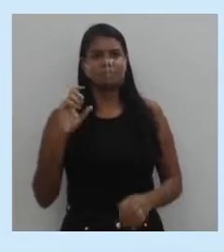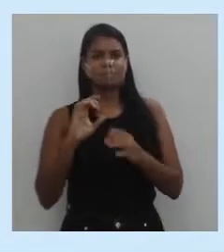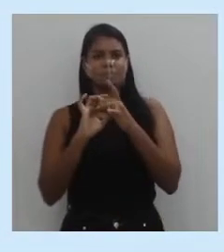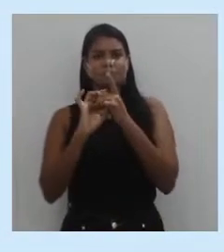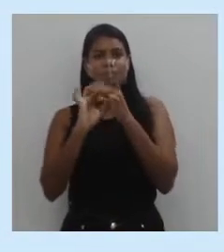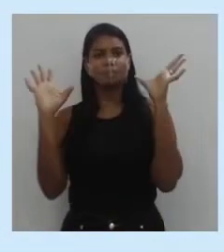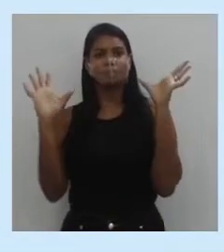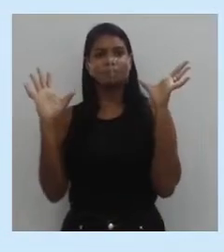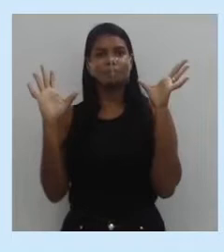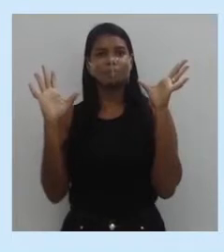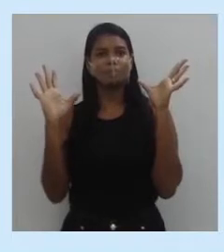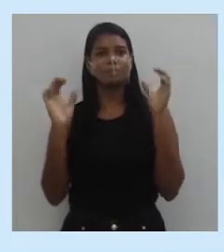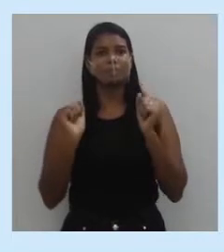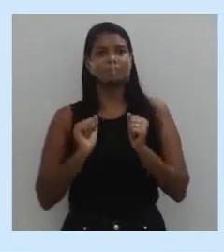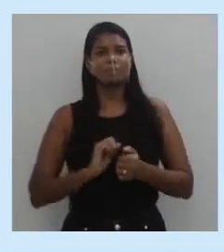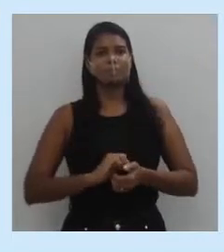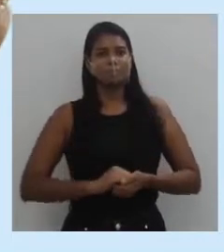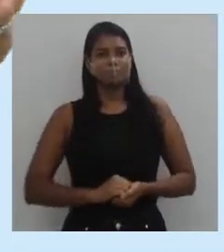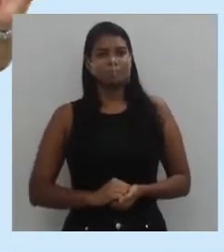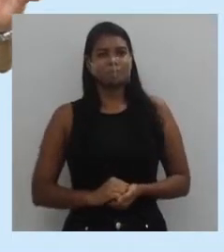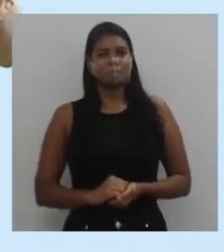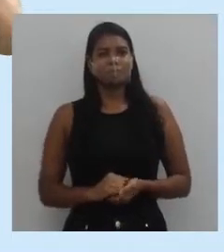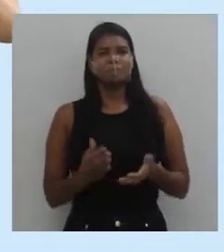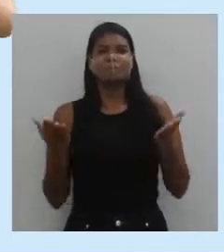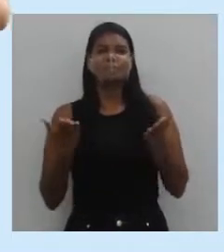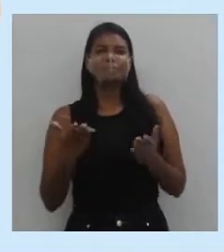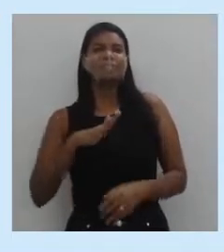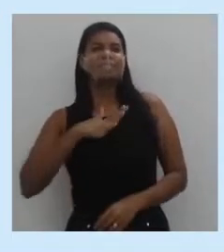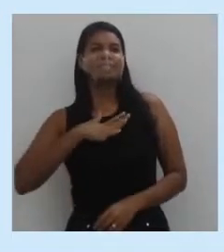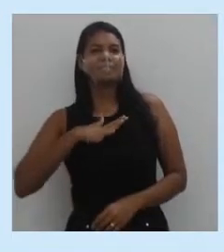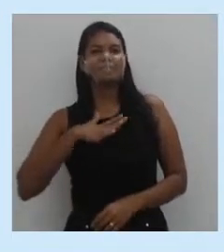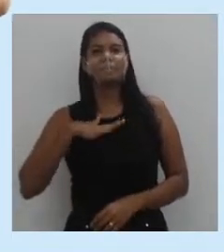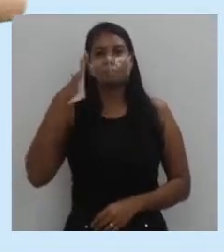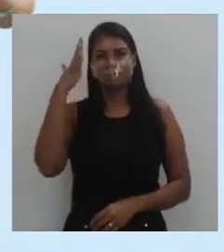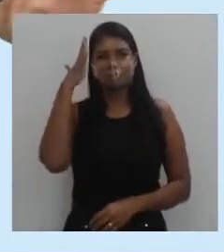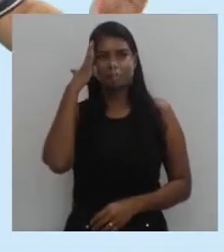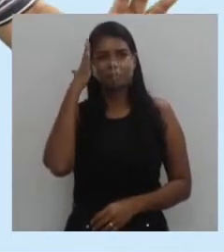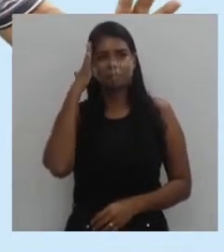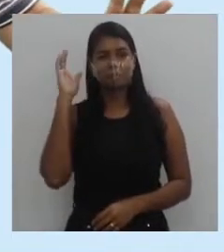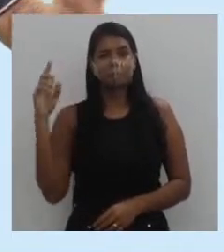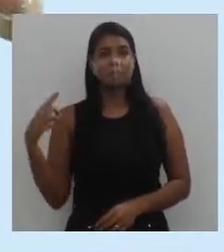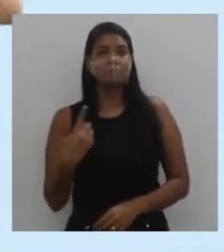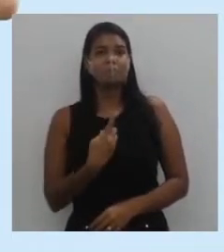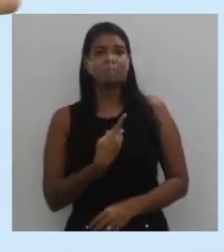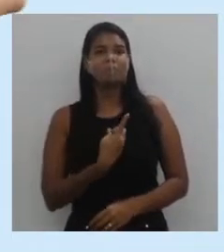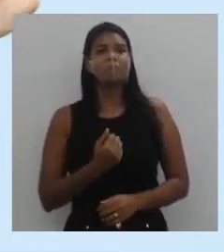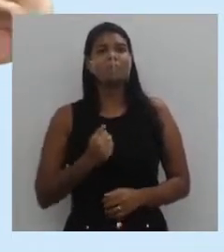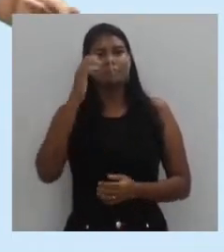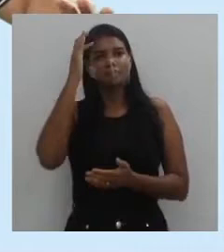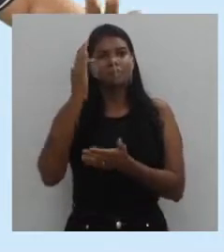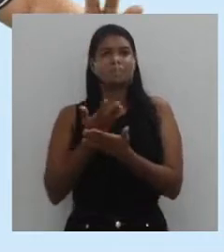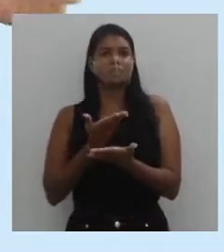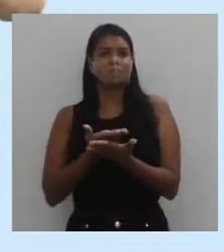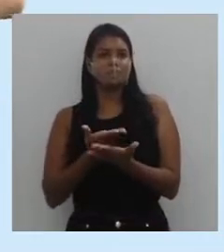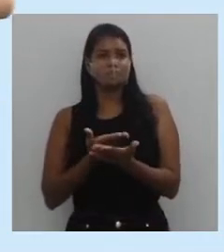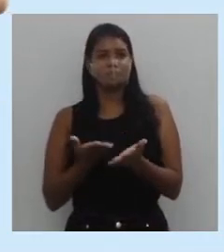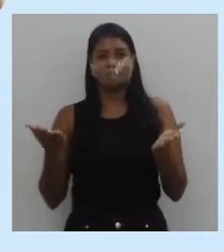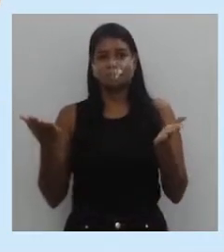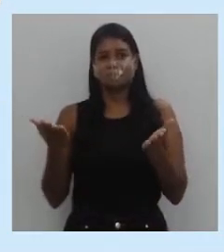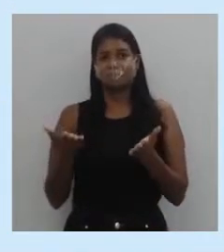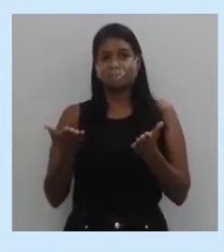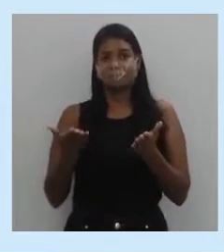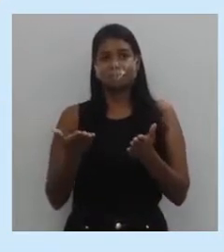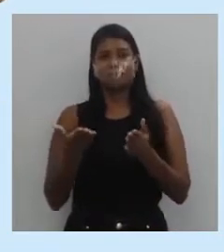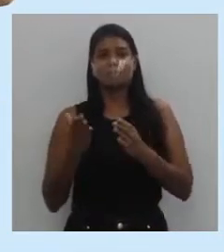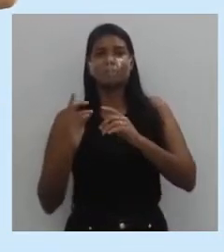palavra liberdade? Então, já é gostoso de entender que a nossa série, nossa aula de